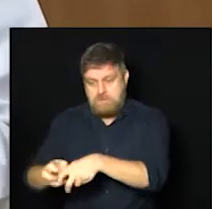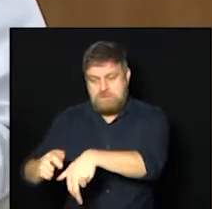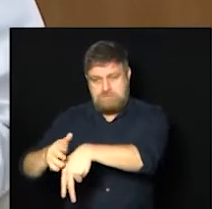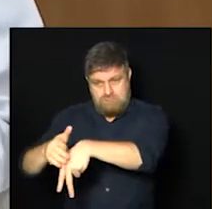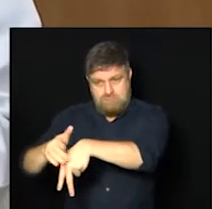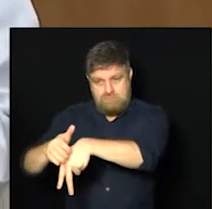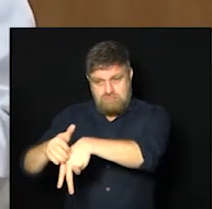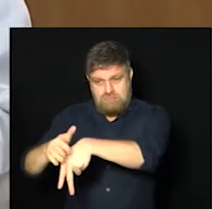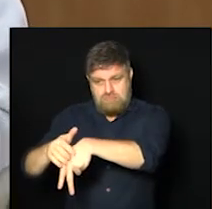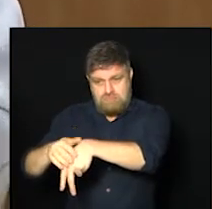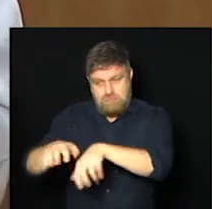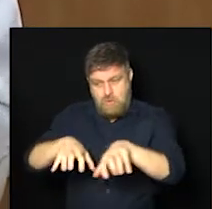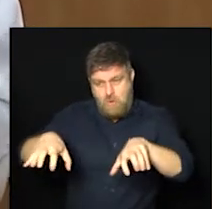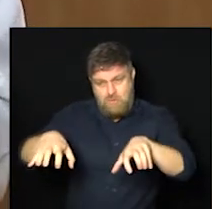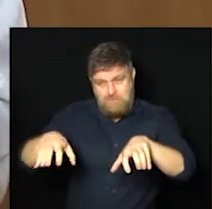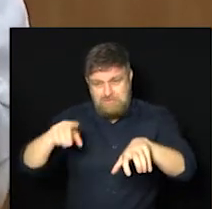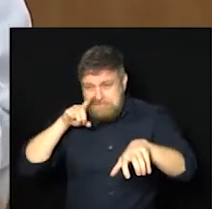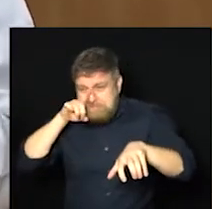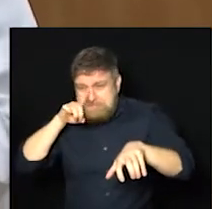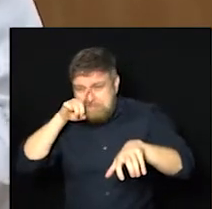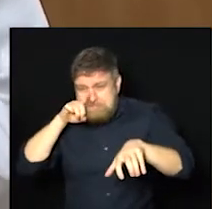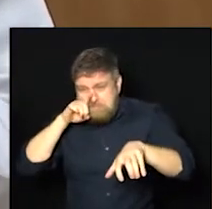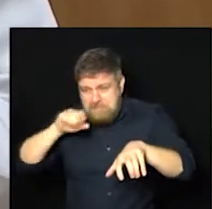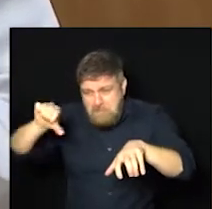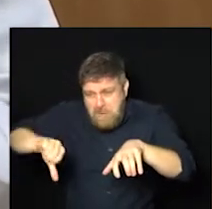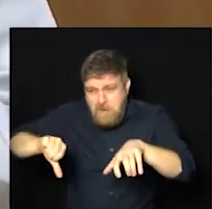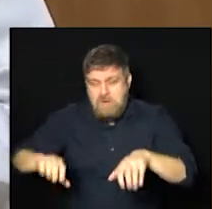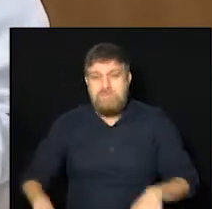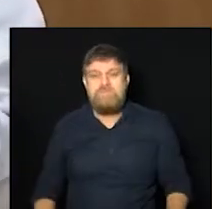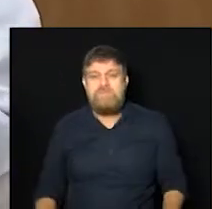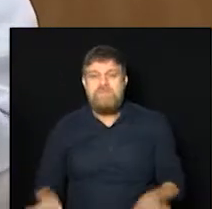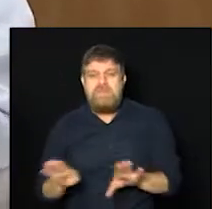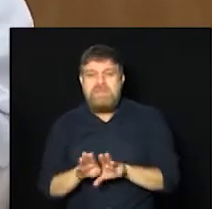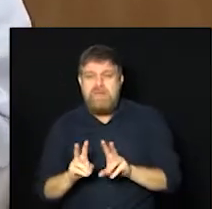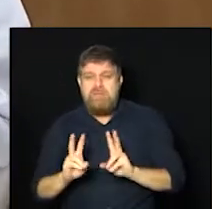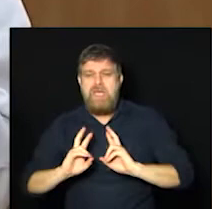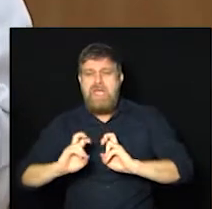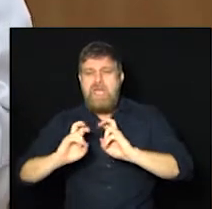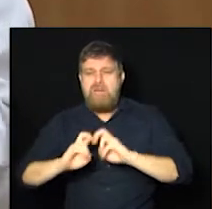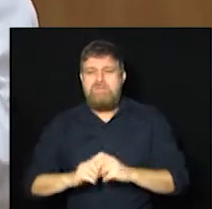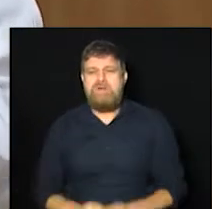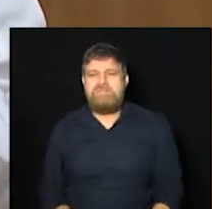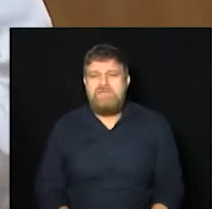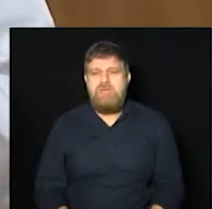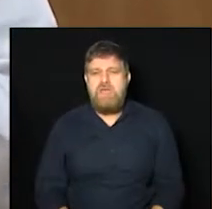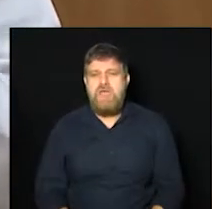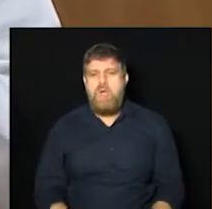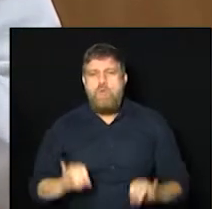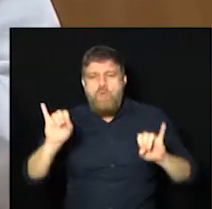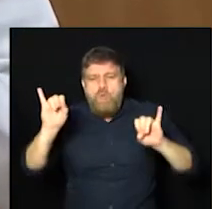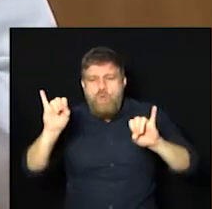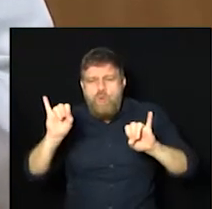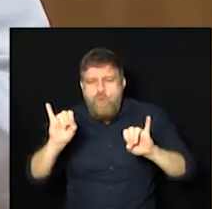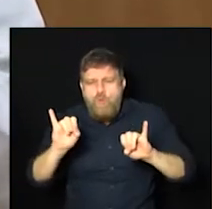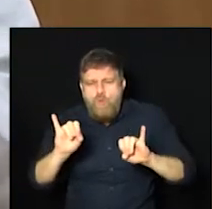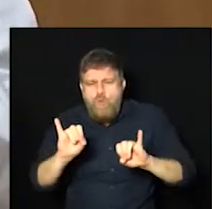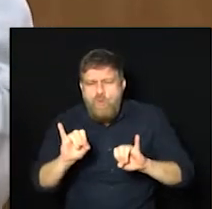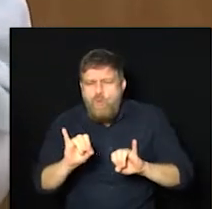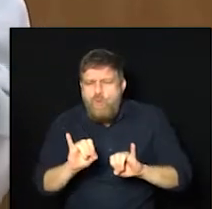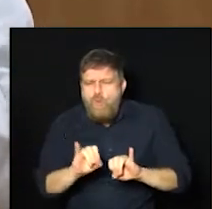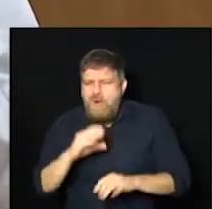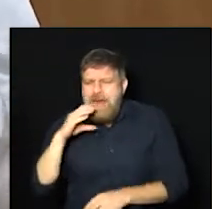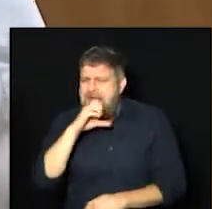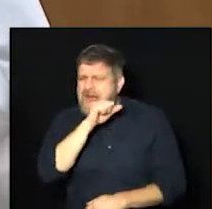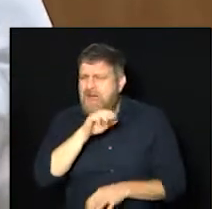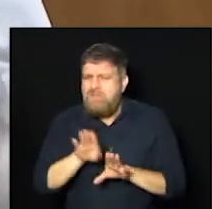Hodgkin. Com relação ainda aos sintomas, a perda de peso, também o suor excessivo durante a noite, tudo isso são sintomas?